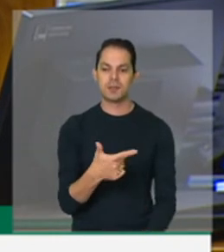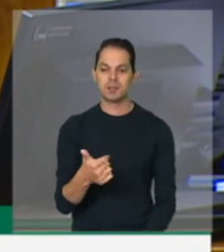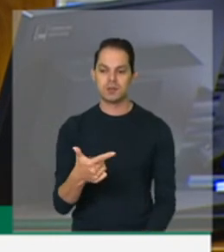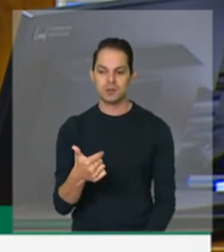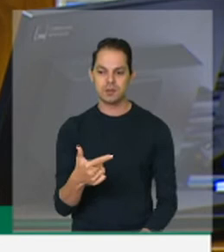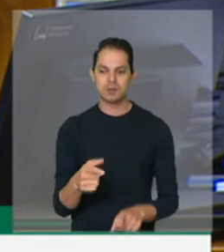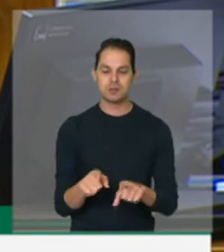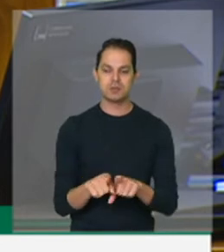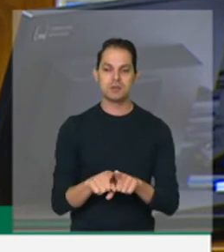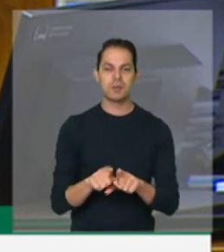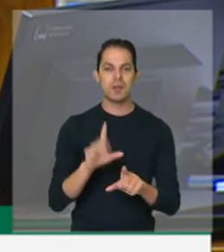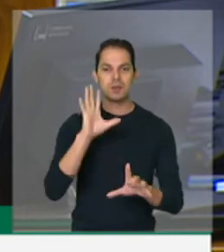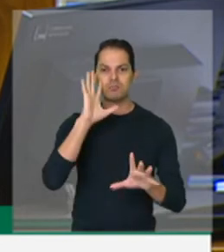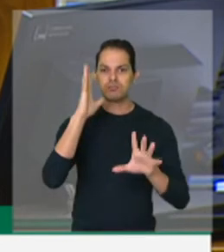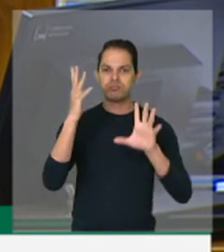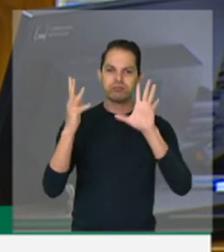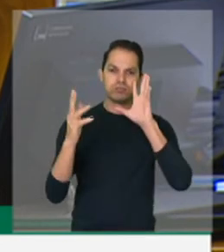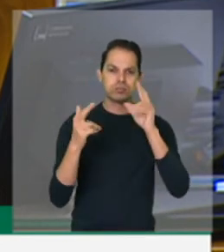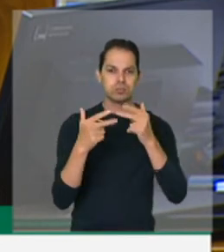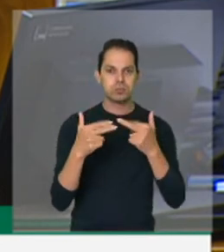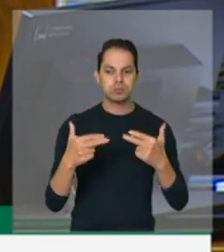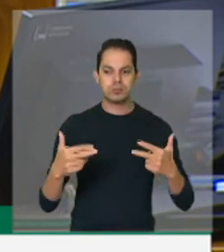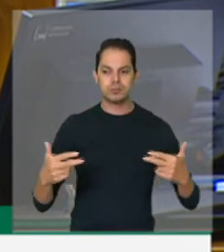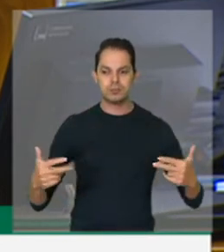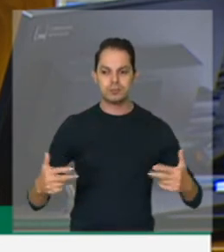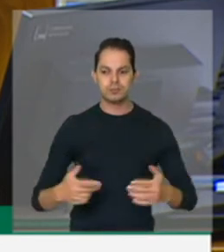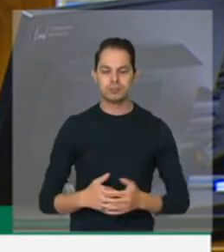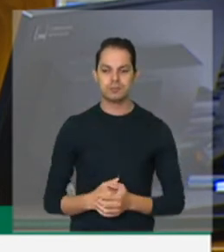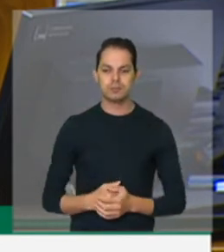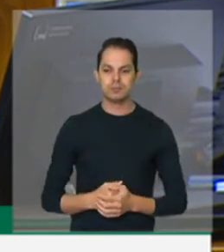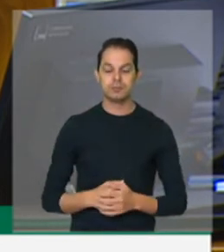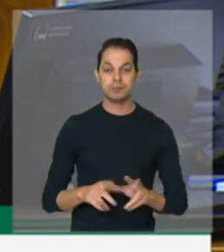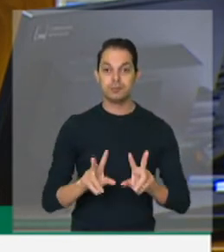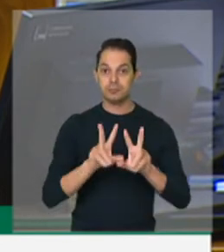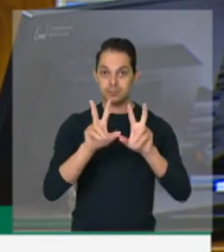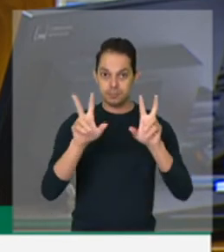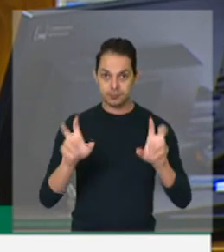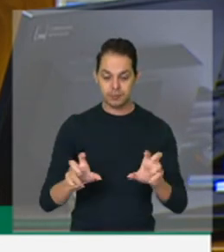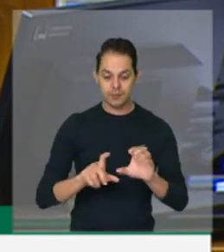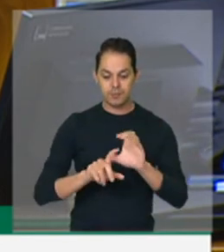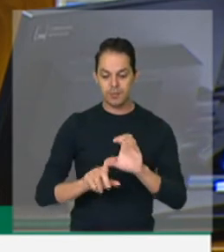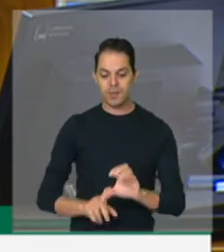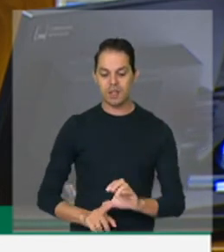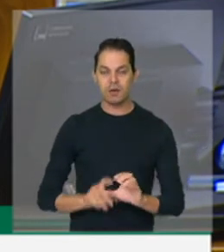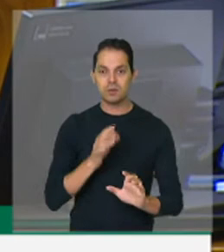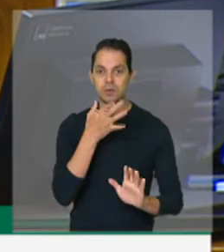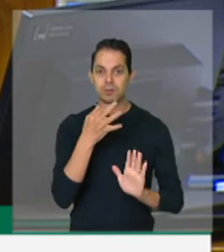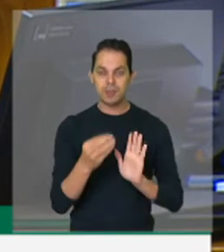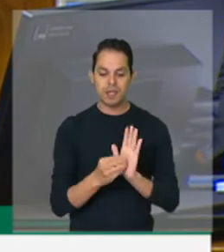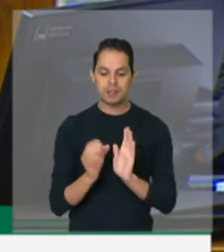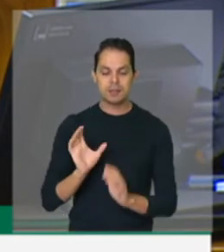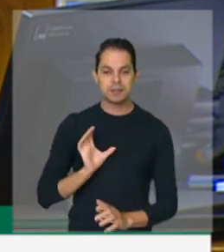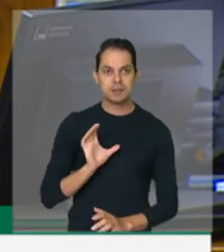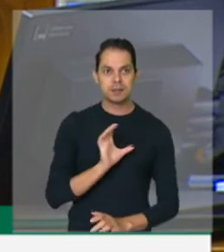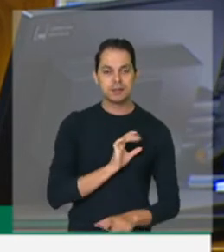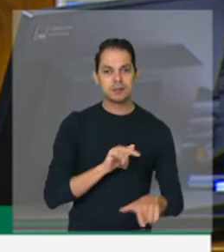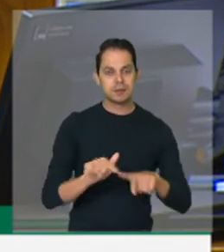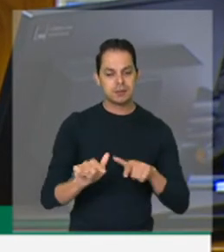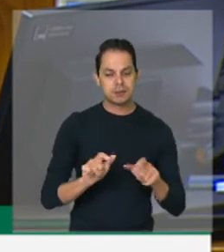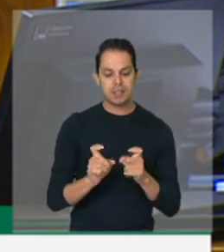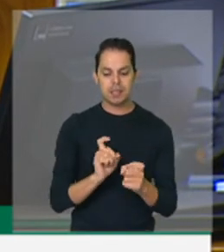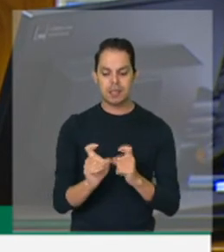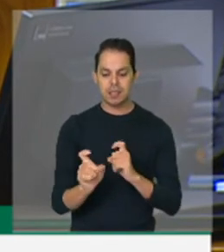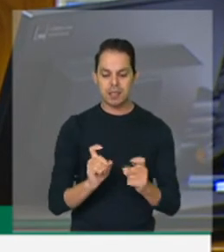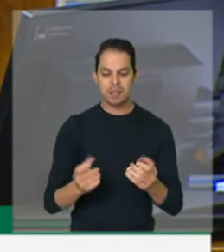dá outras providências. Esta matéria está pendente de pareceres das Comissões de Trabalho, Administração e